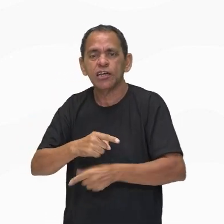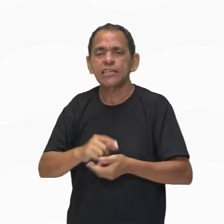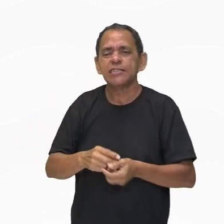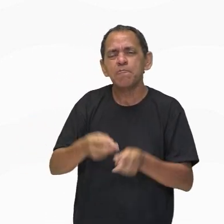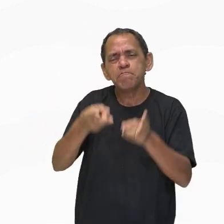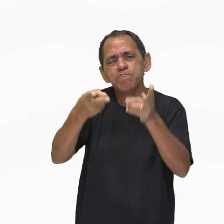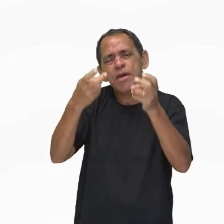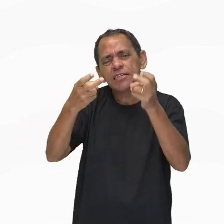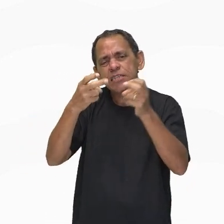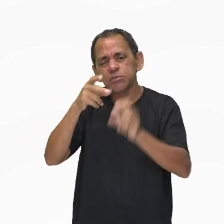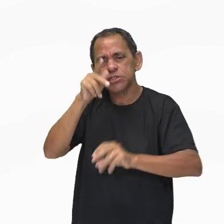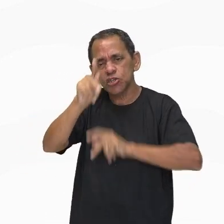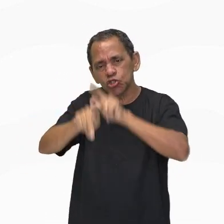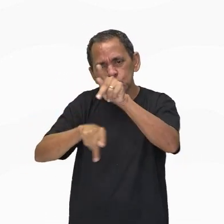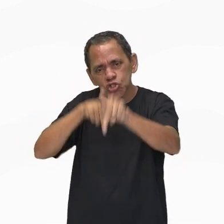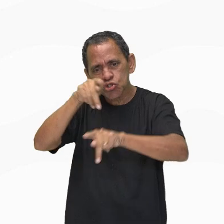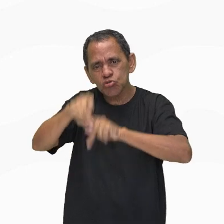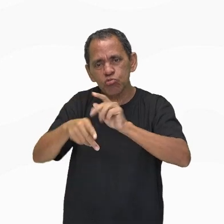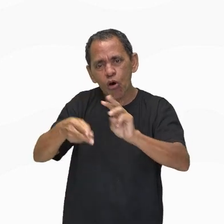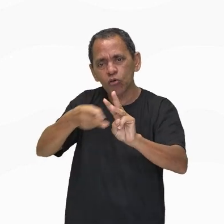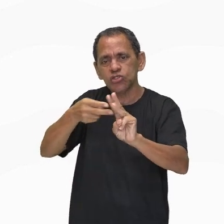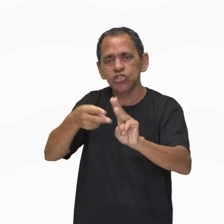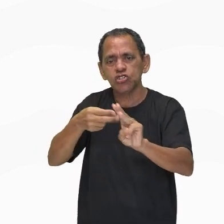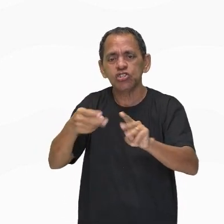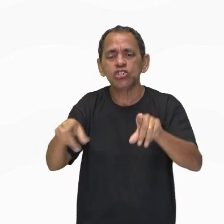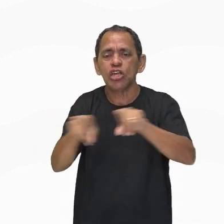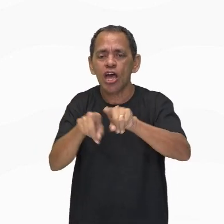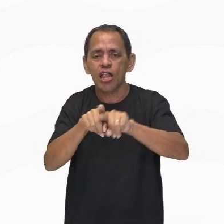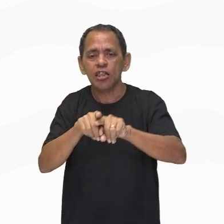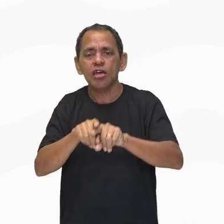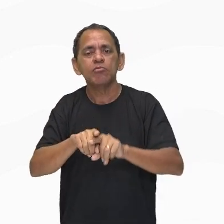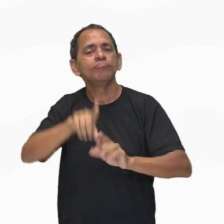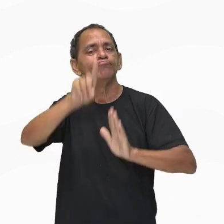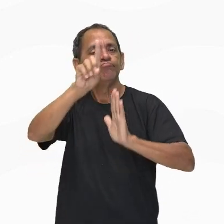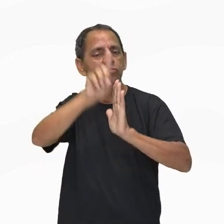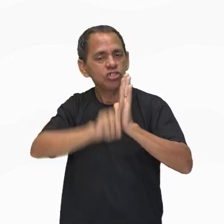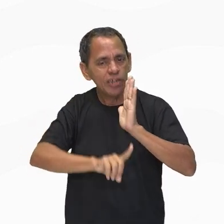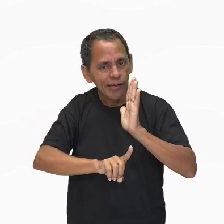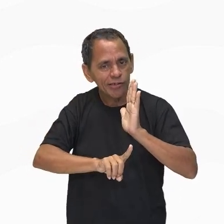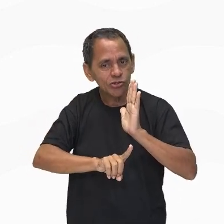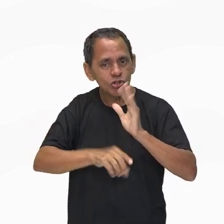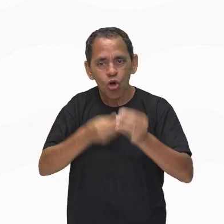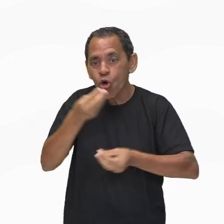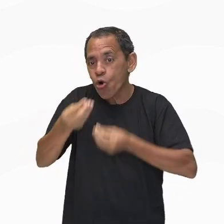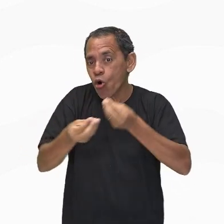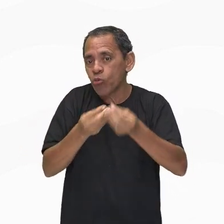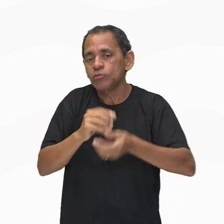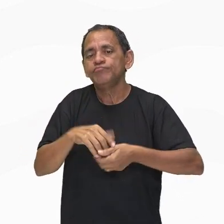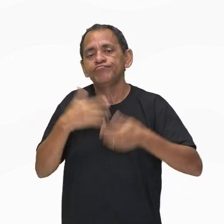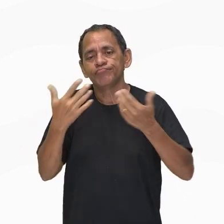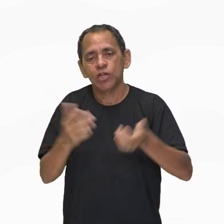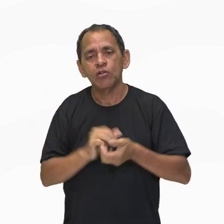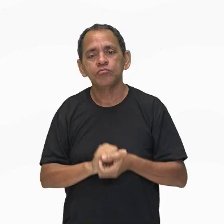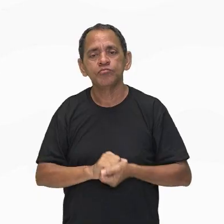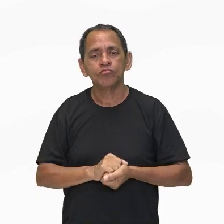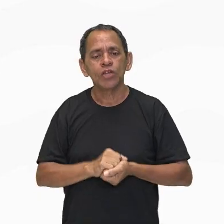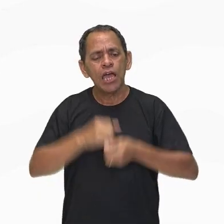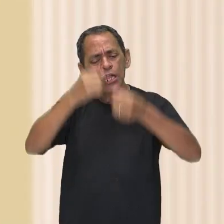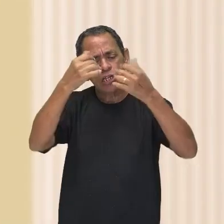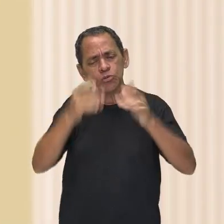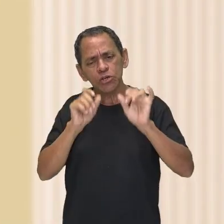povos indígenas e pelos nossos direitos. Então, a Sônia nos indica